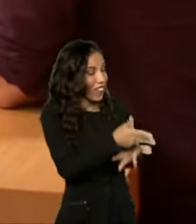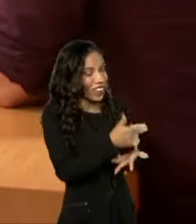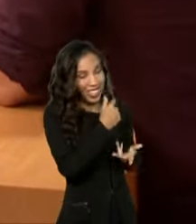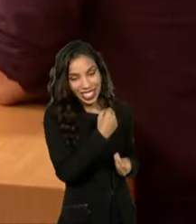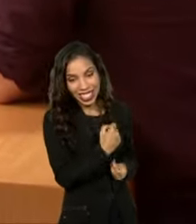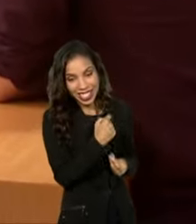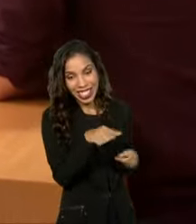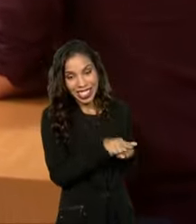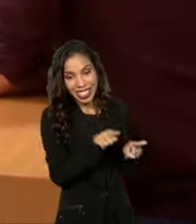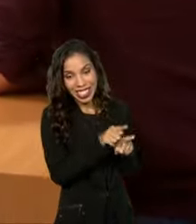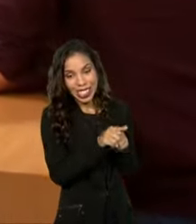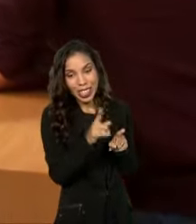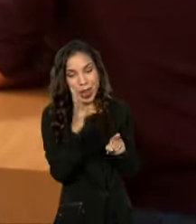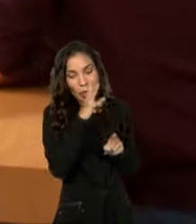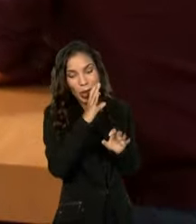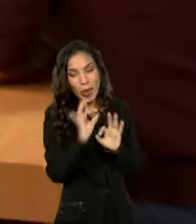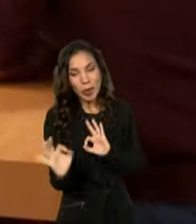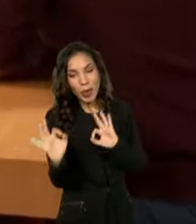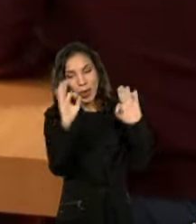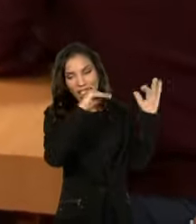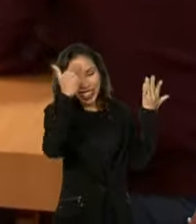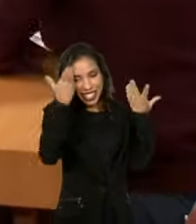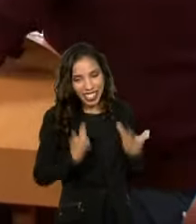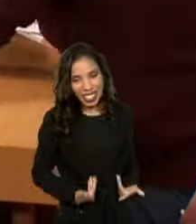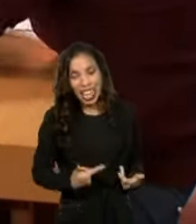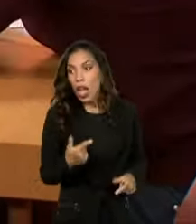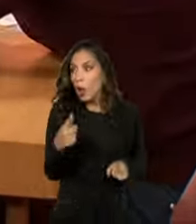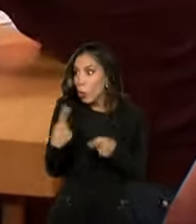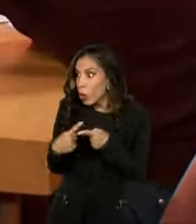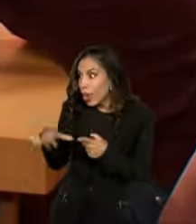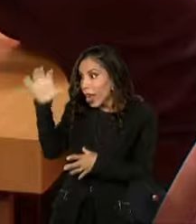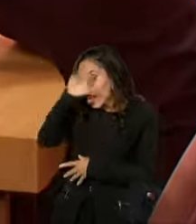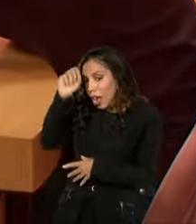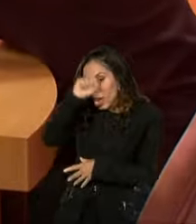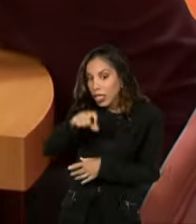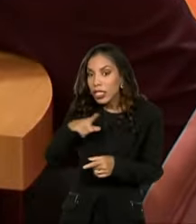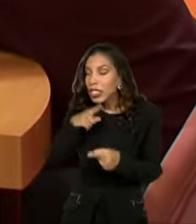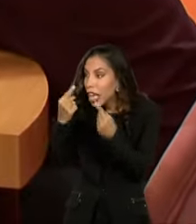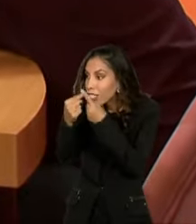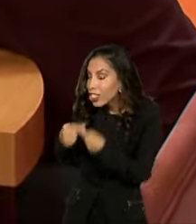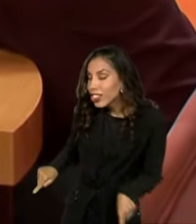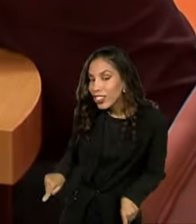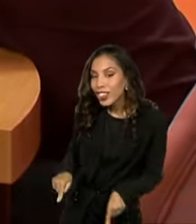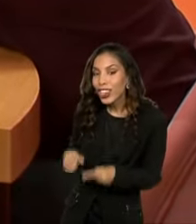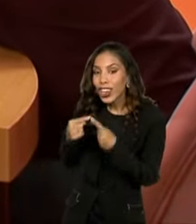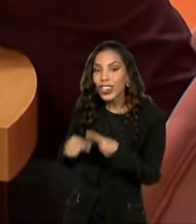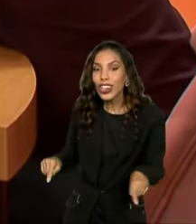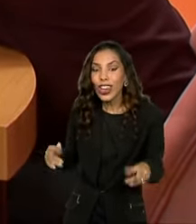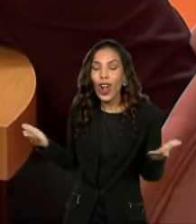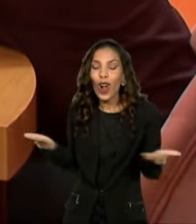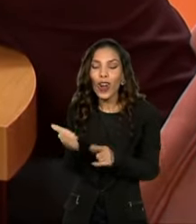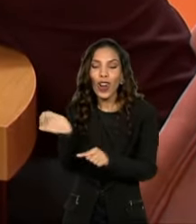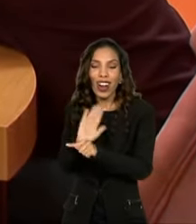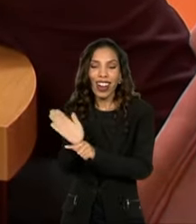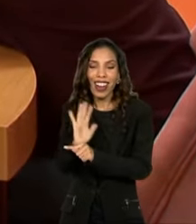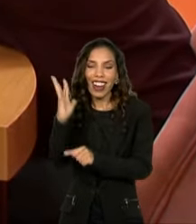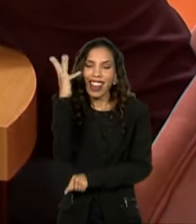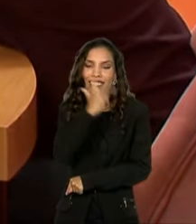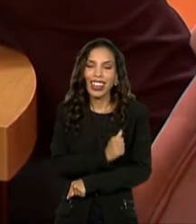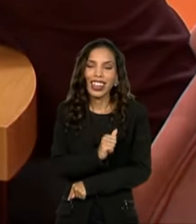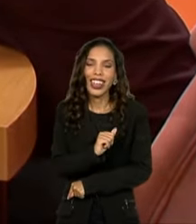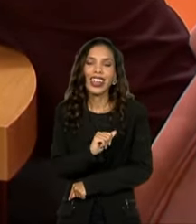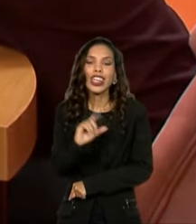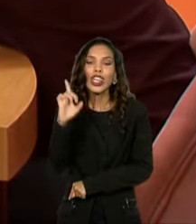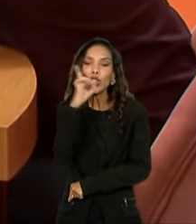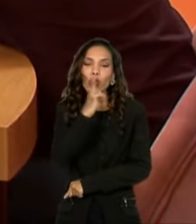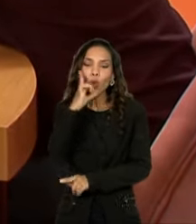amor. Me ouvir, né, dar não, você, mas é por favor, aprendizado. Hugo, tem estreia? Tem estreia, estreou hoje nos cinemas um filme lindo chamado